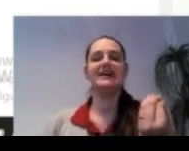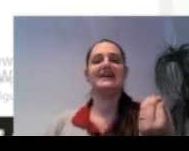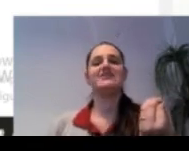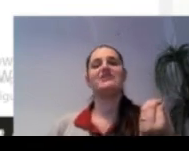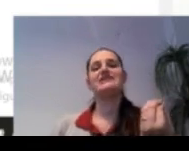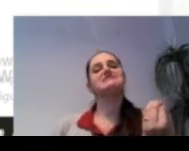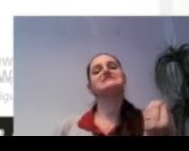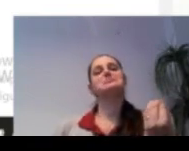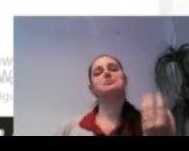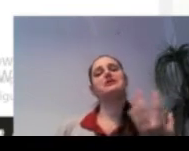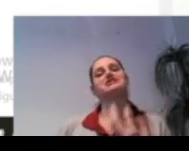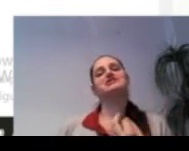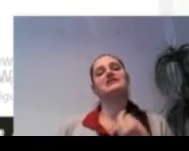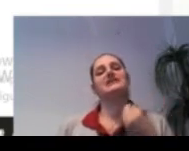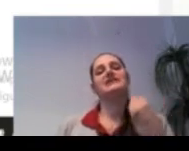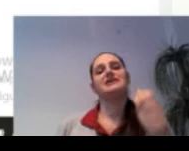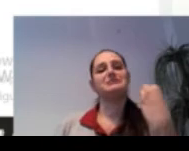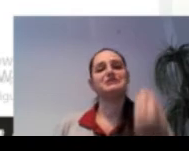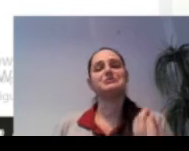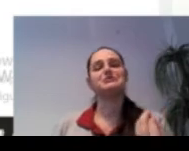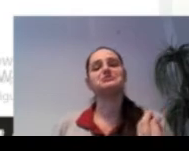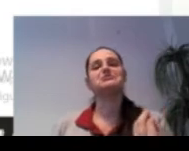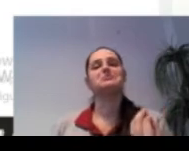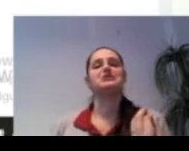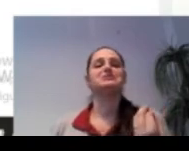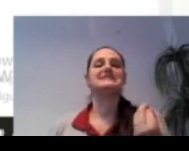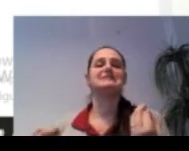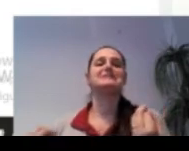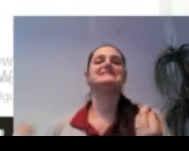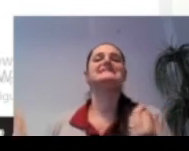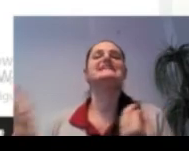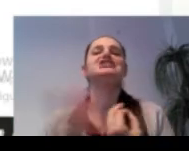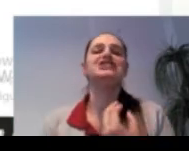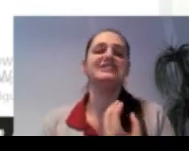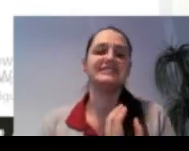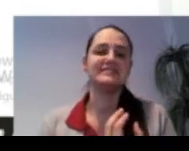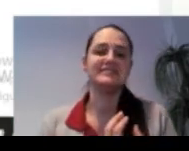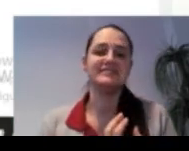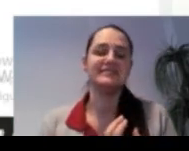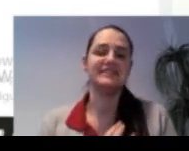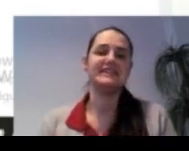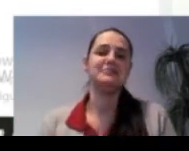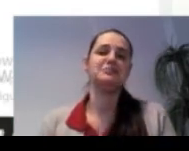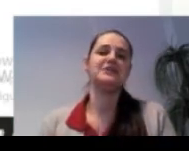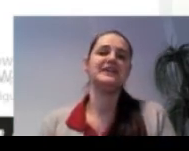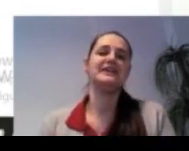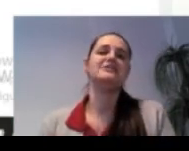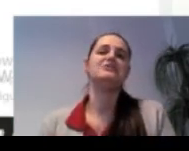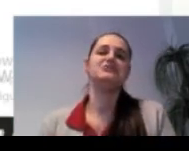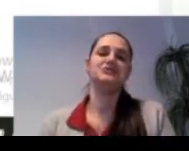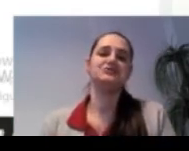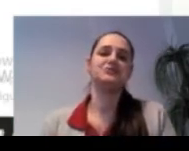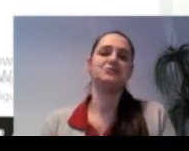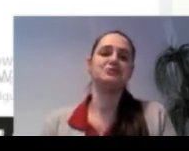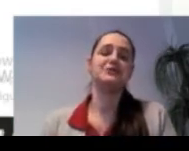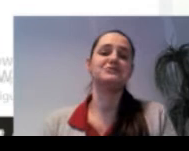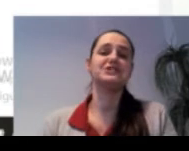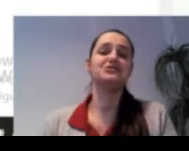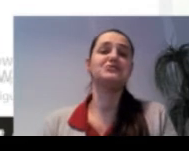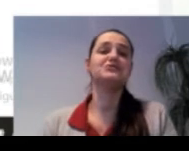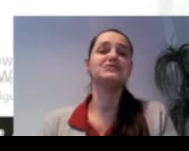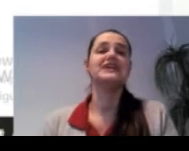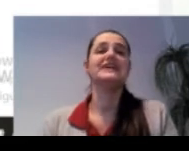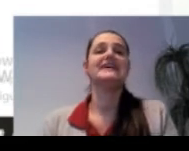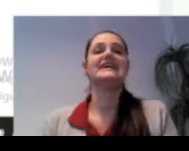pessoas, agora a mesma pessoa pode passar para 3x, né? Porque o vírus ficou muito